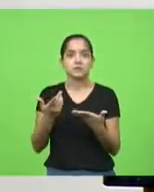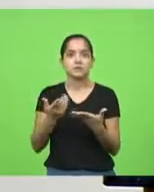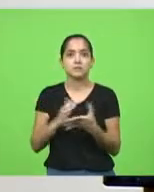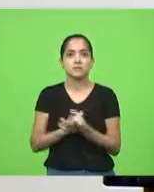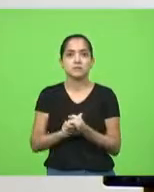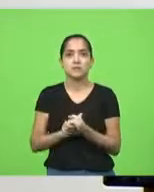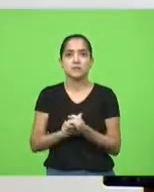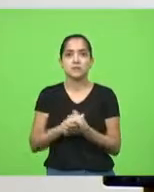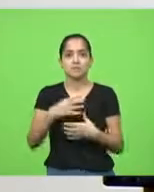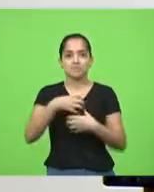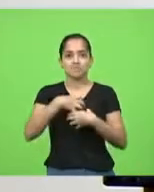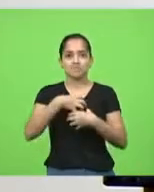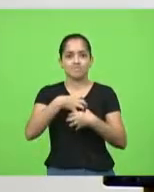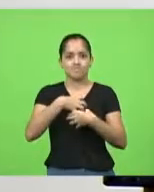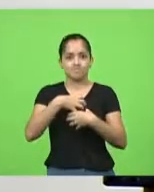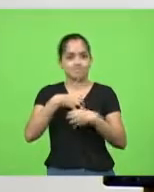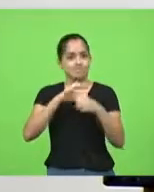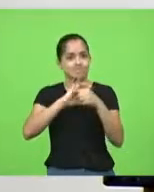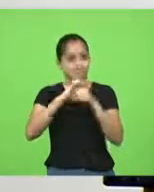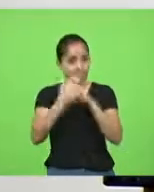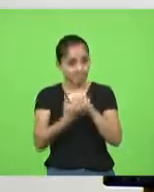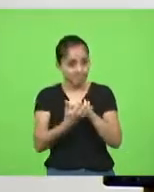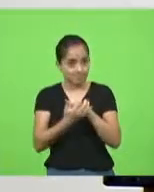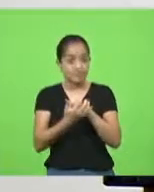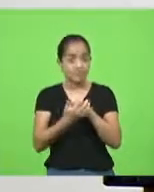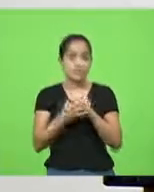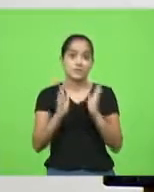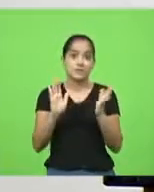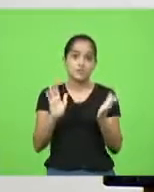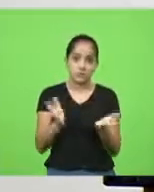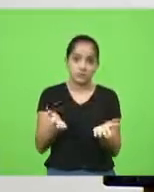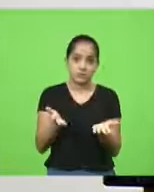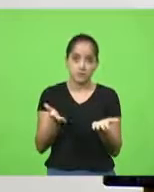com sintomas de Covid e os que estão já